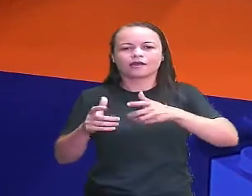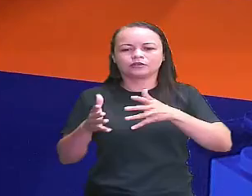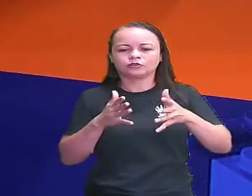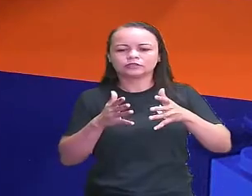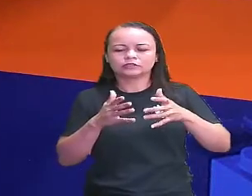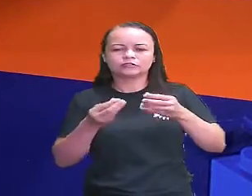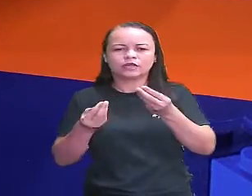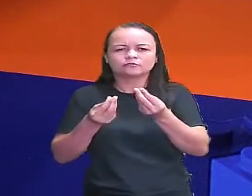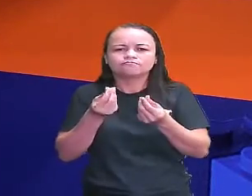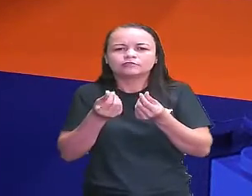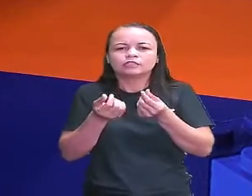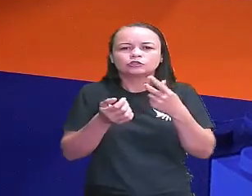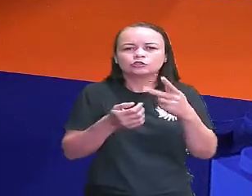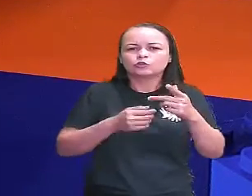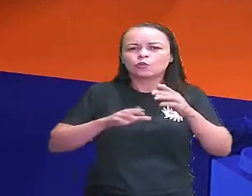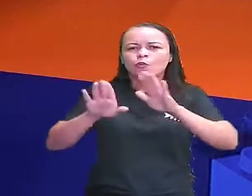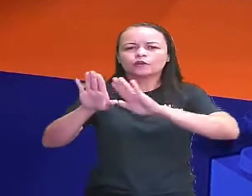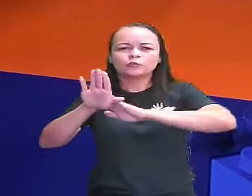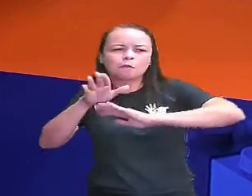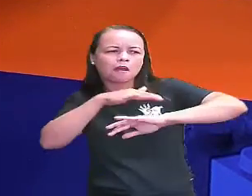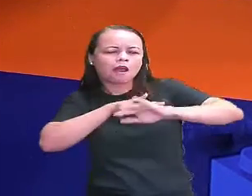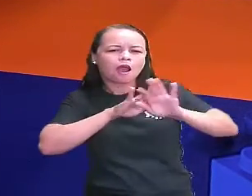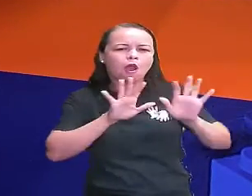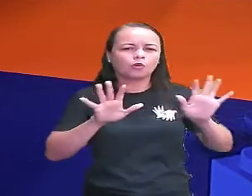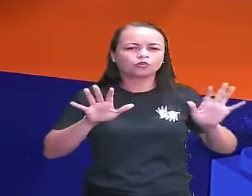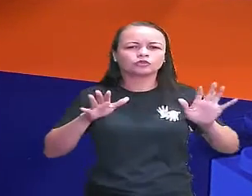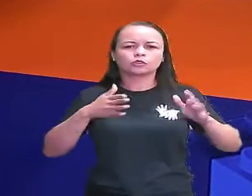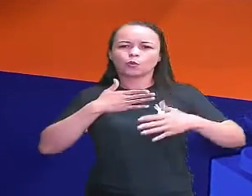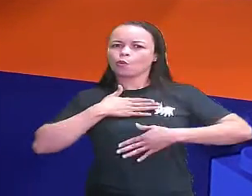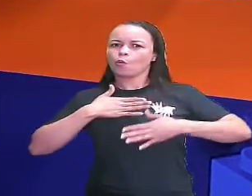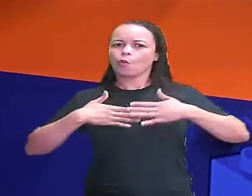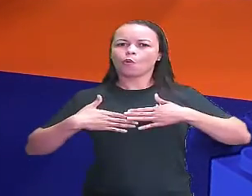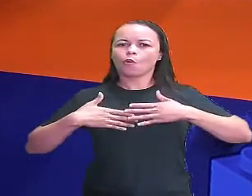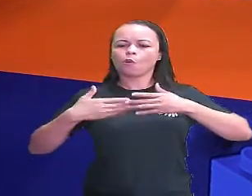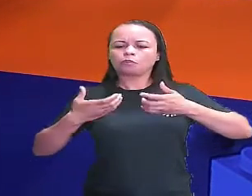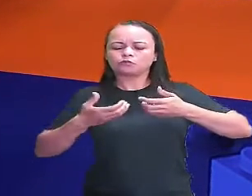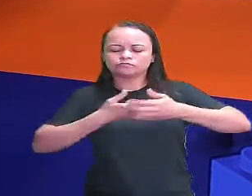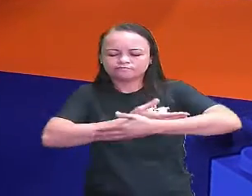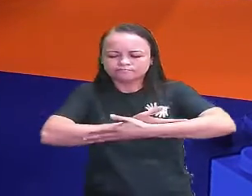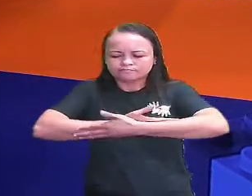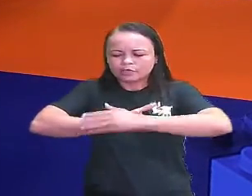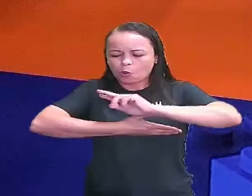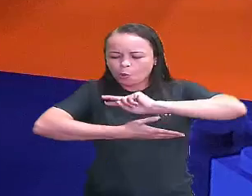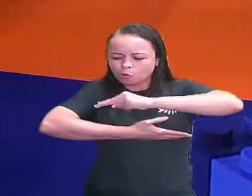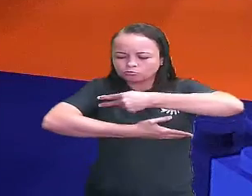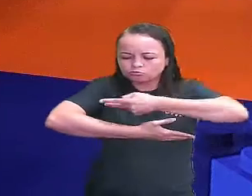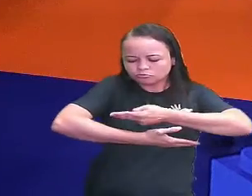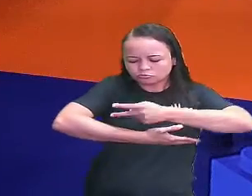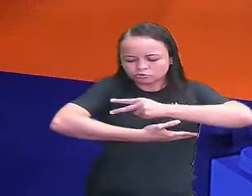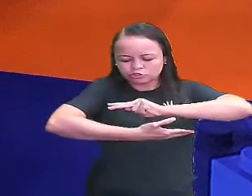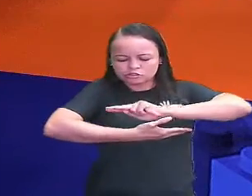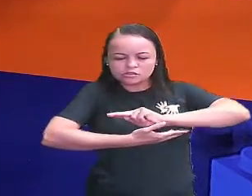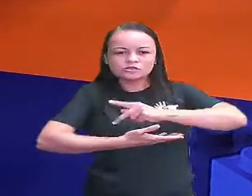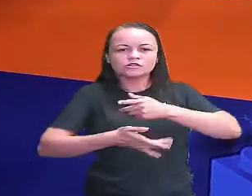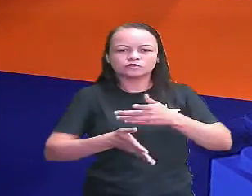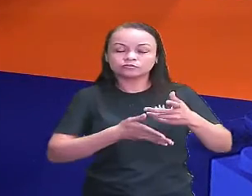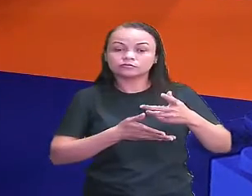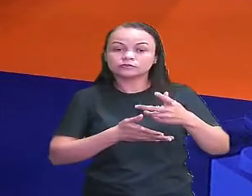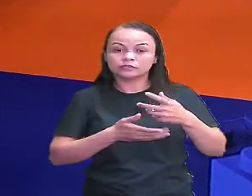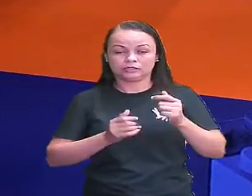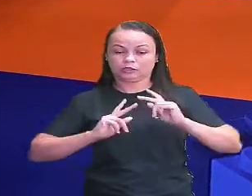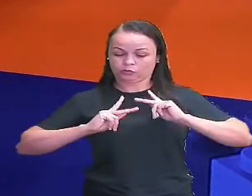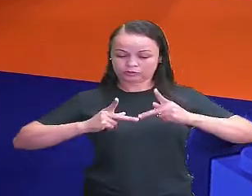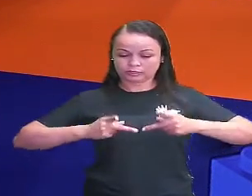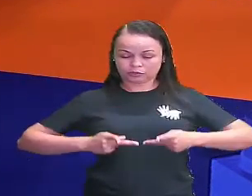onde vai as suas mãozinhas, até onde vai o seu corpo, os giros que ele dá. Ou seja, o ser